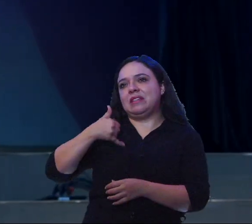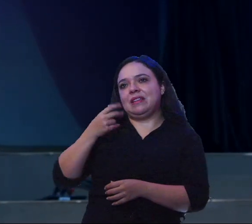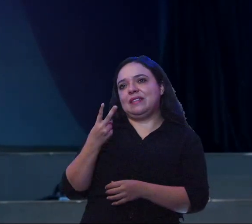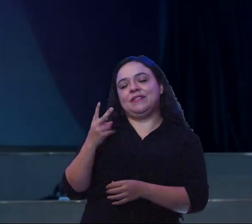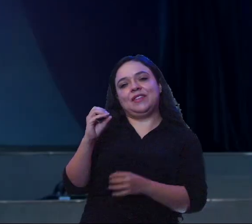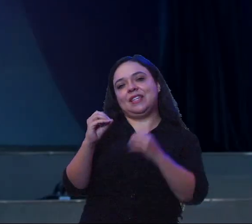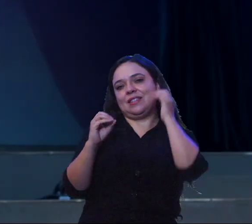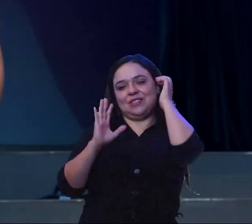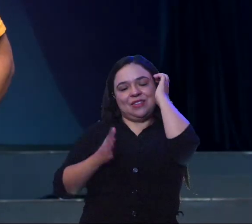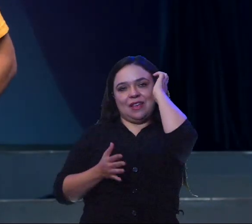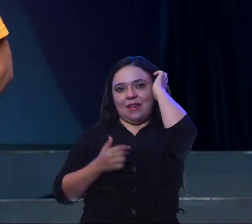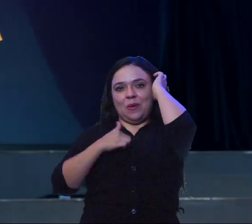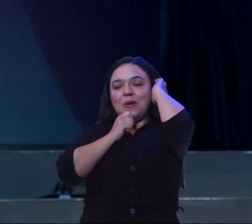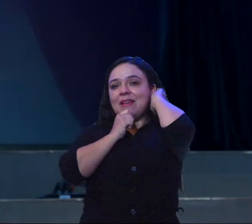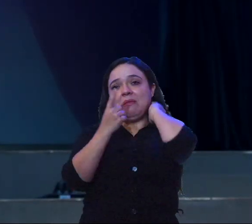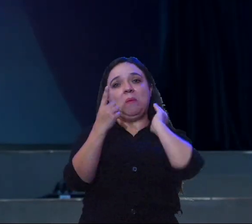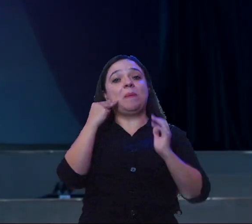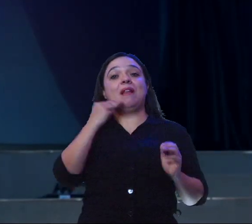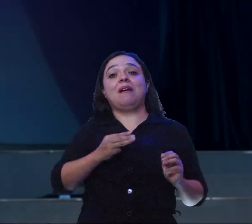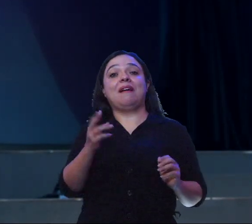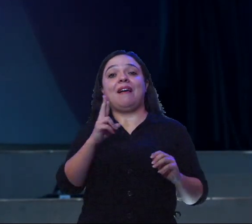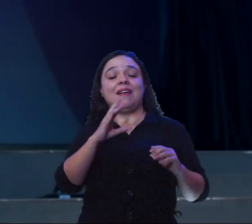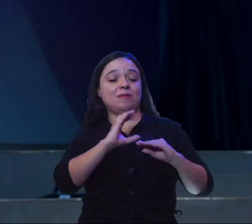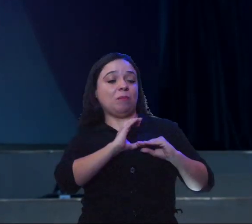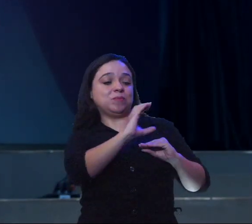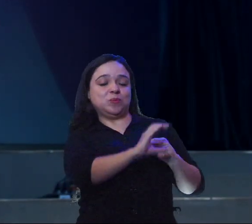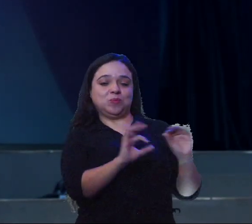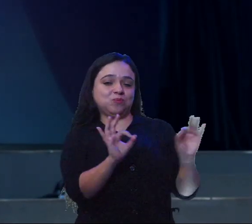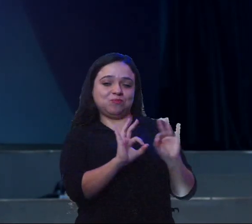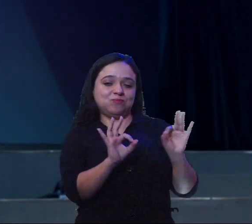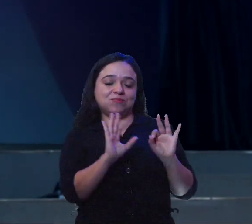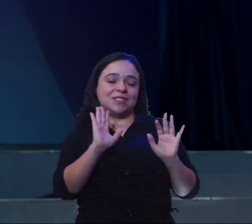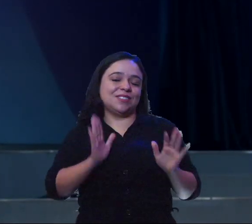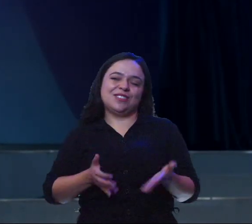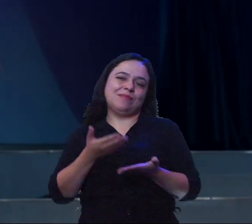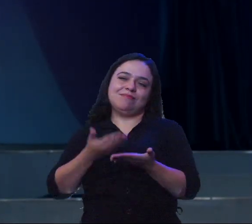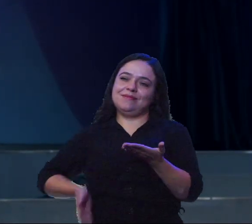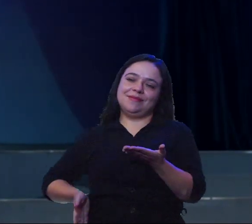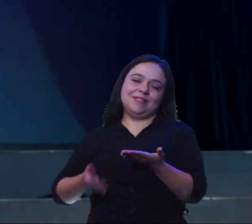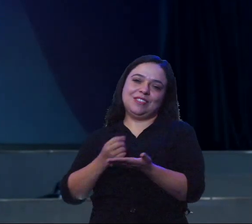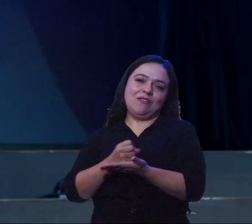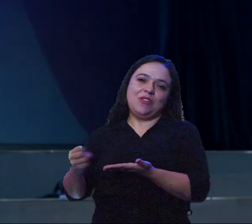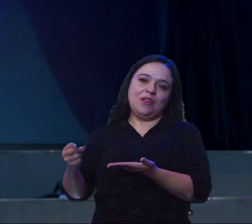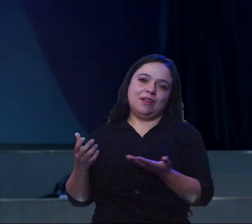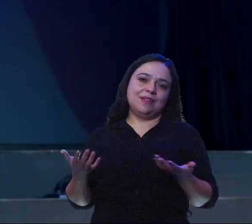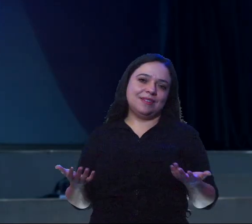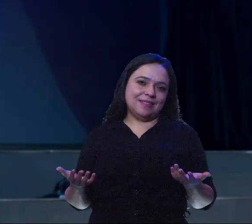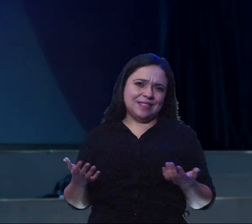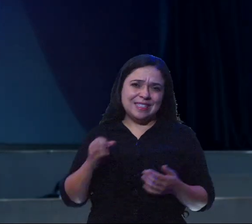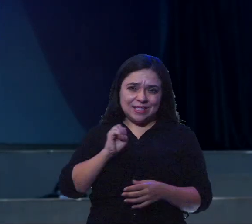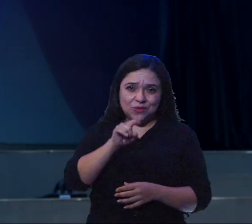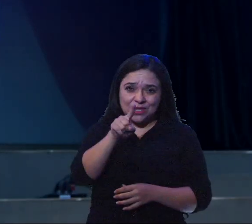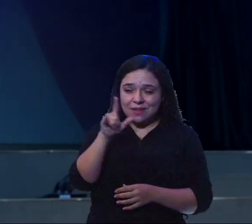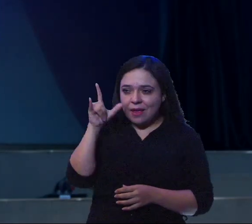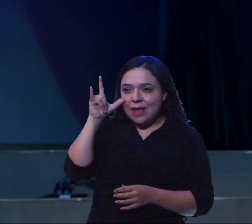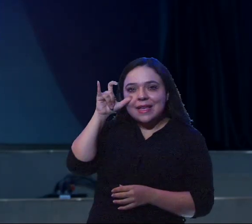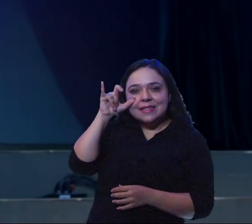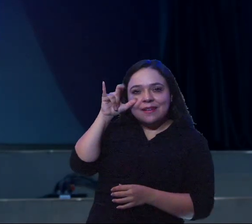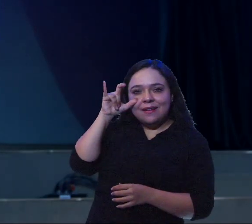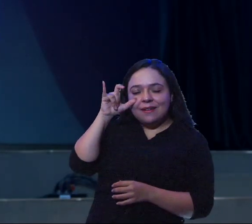não juntei R$1 milhão para investir, já era para mim. Meu irmão, você fica vendo os negócios do Instagram, você fica maluco,